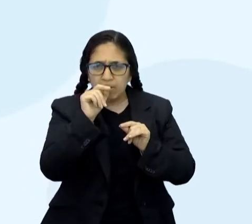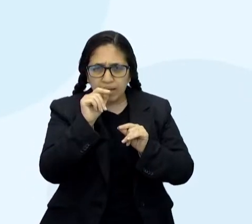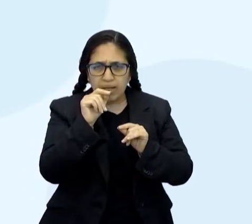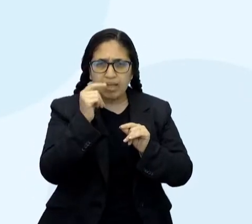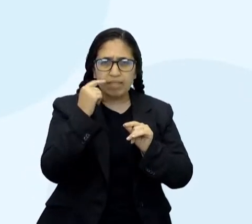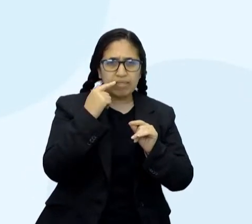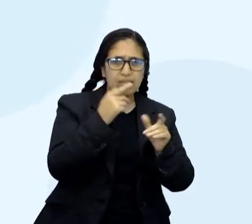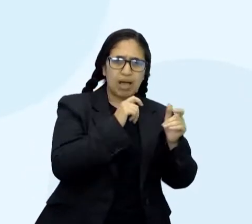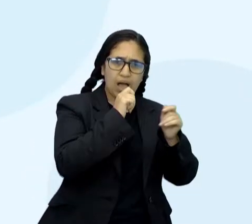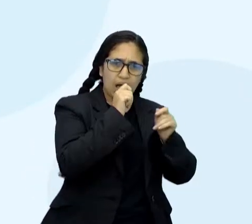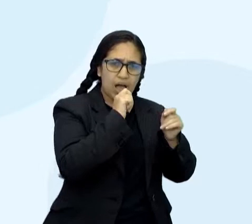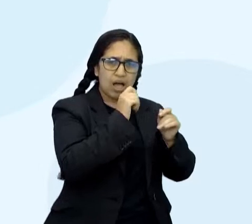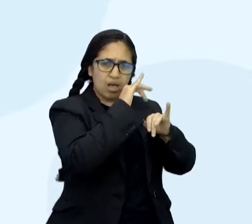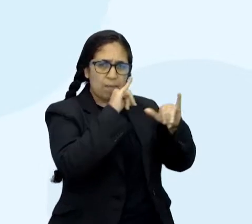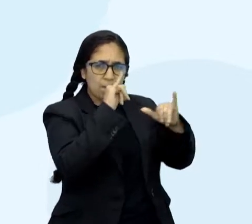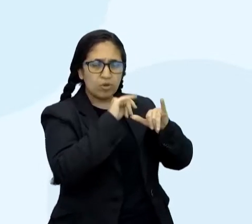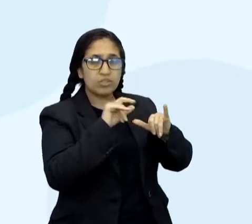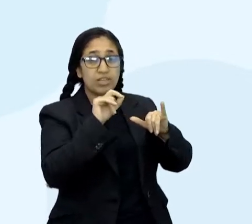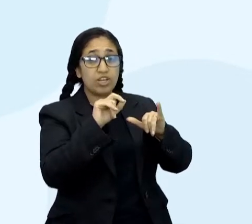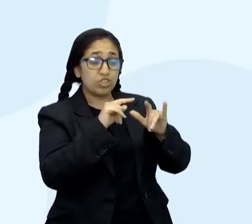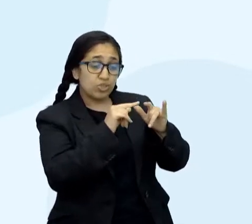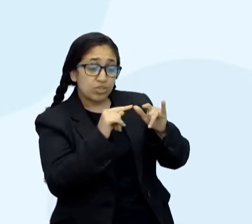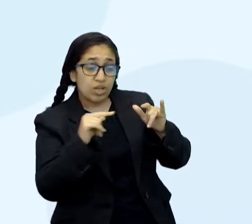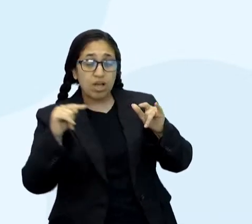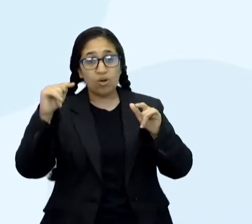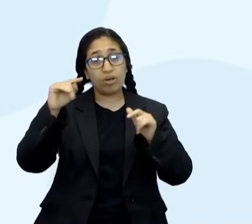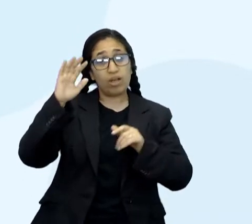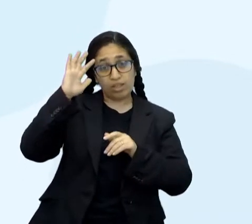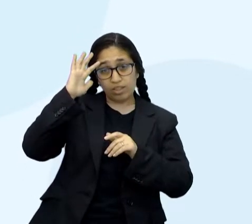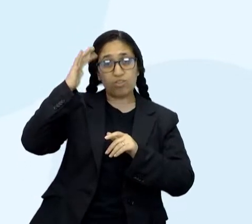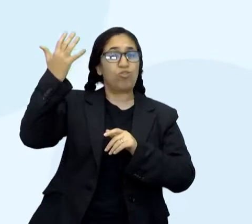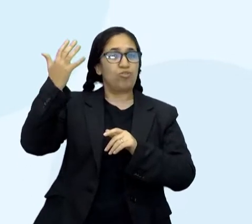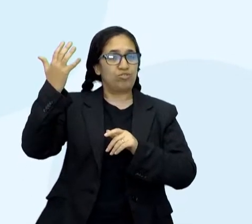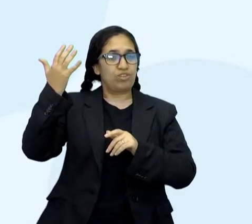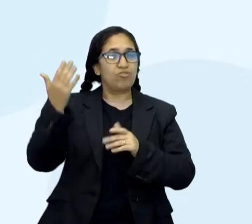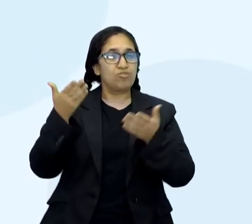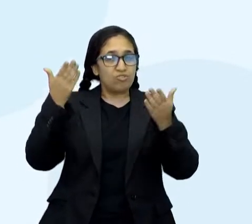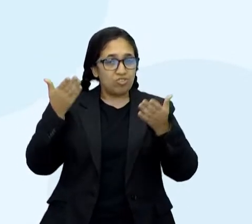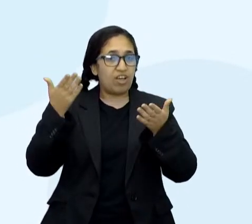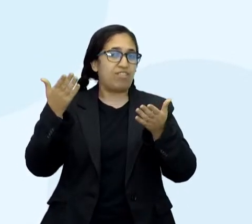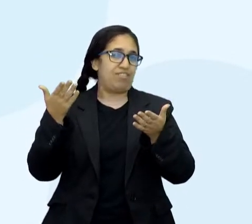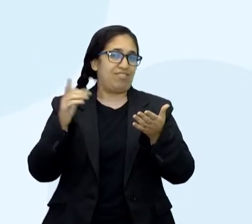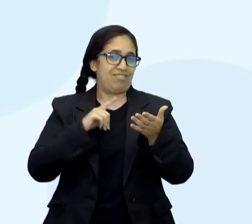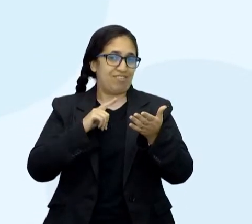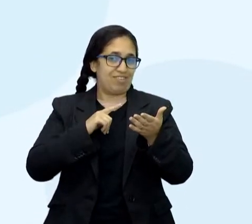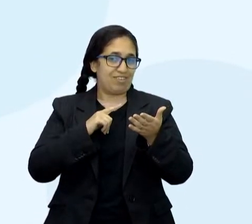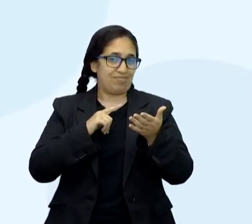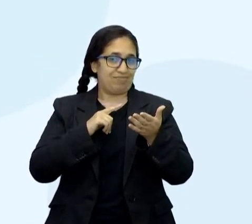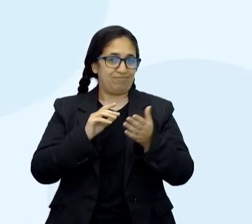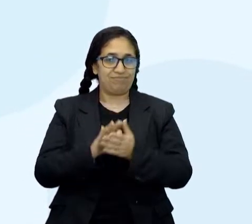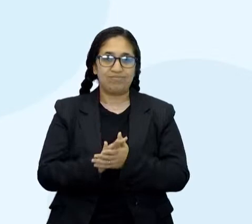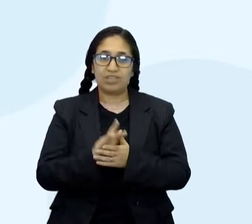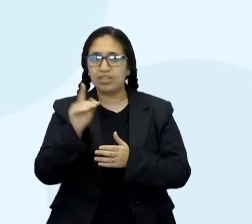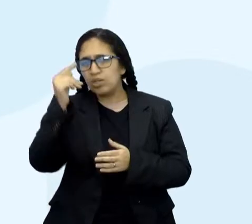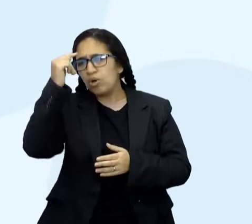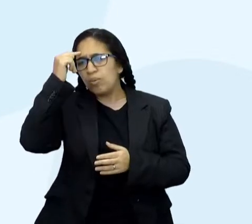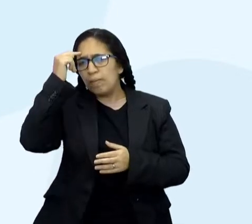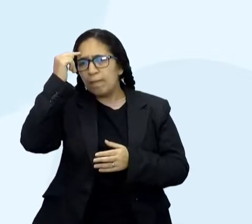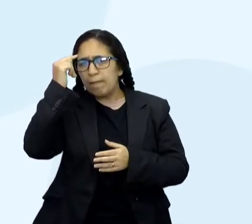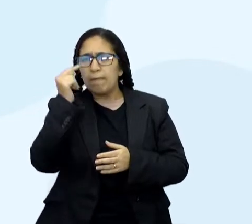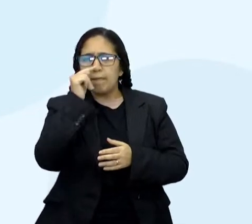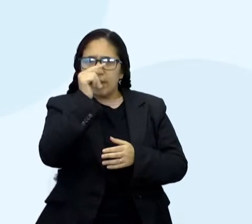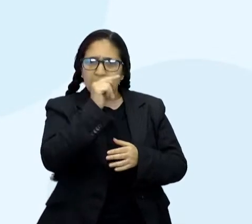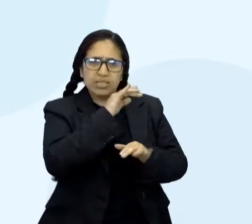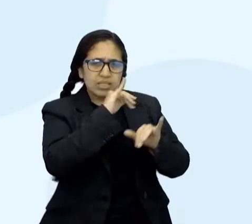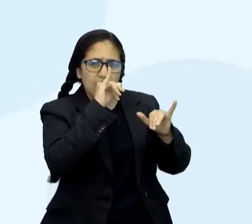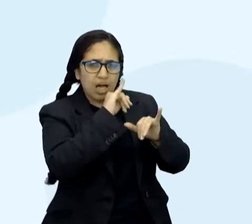da reportagem é uma solução. Então aqui a gente já tem aí a definição, né? Então tem-se uma reportagem, se nós